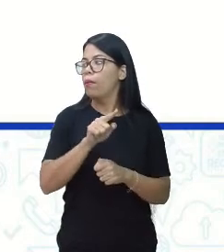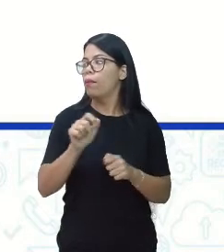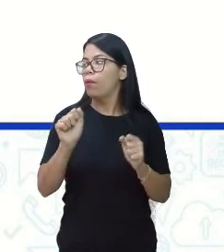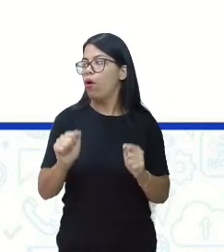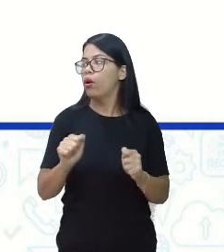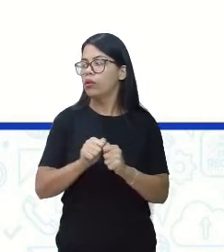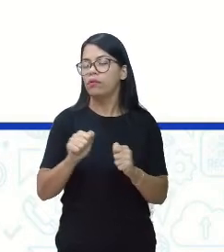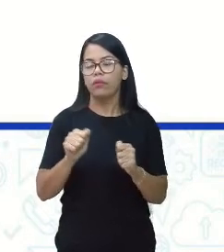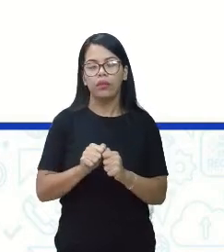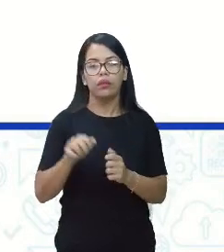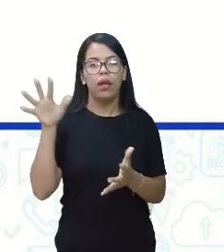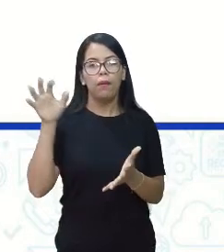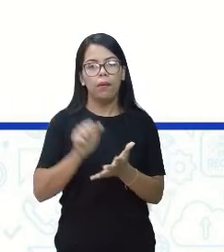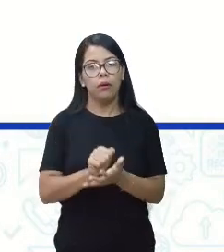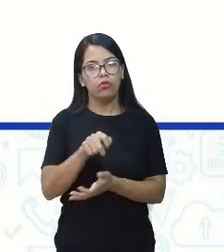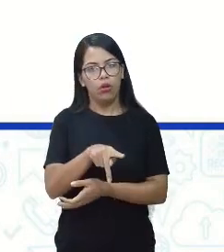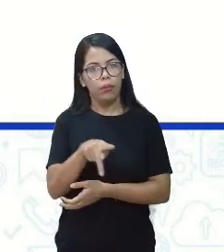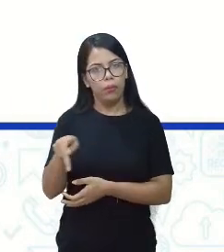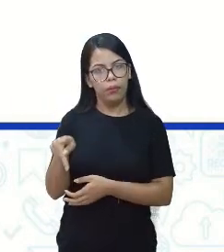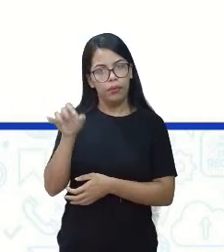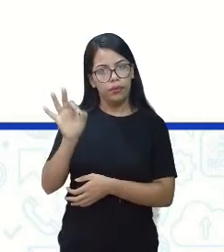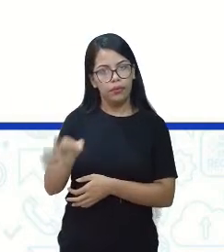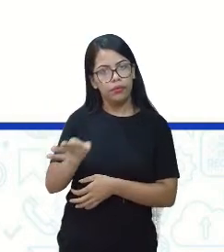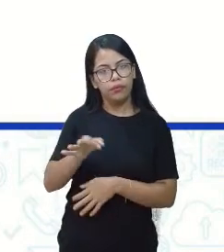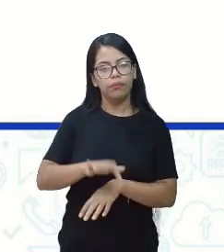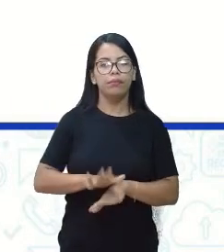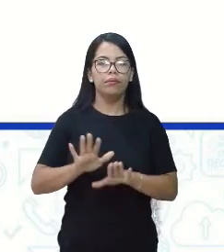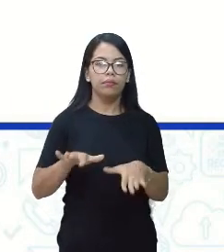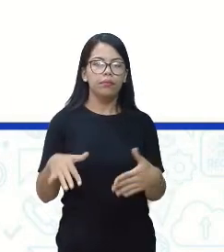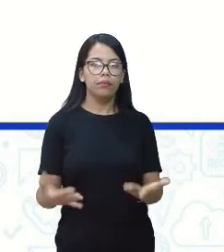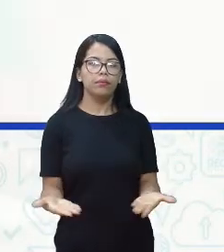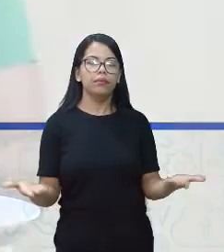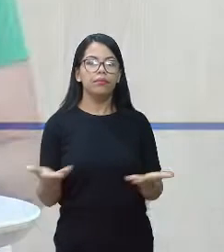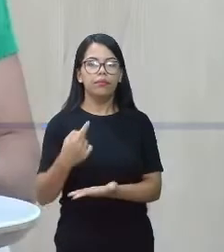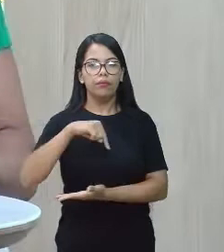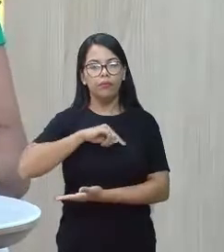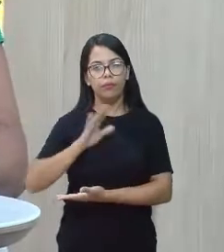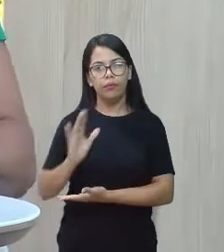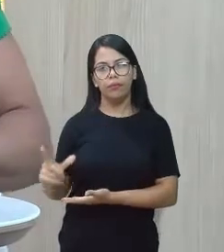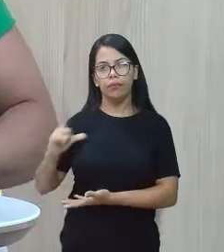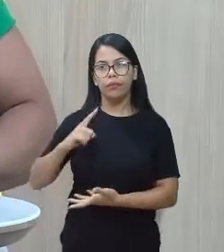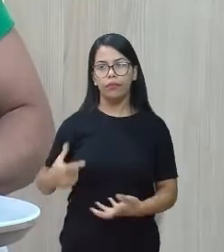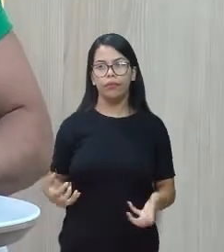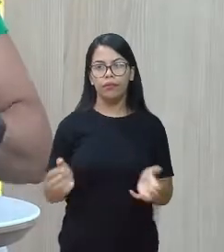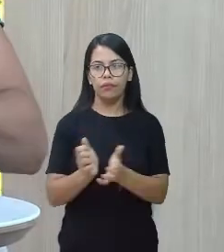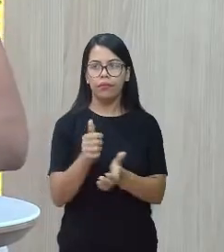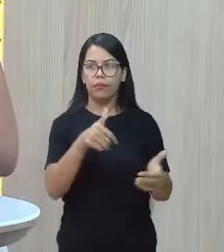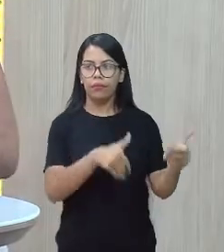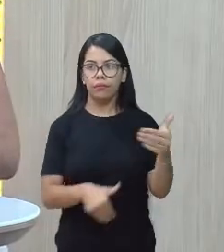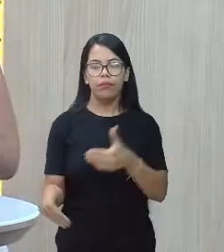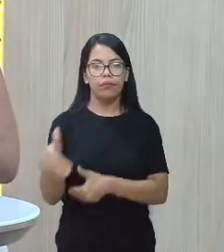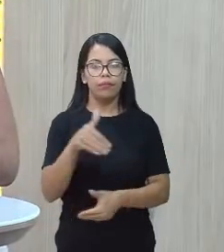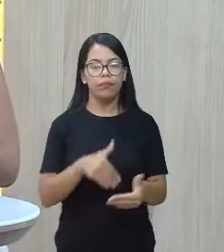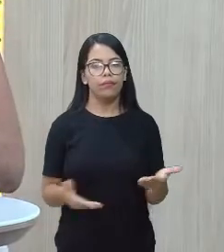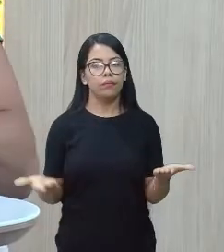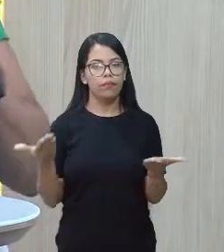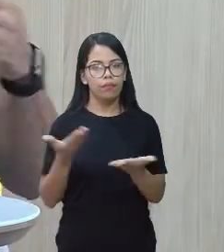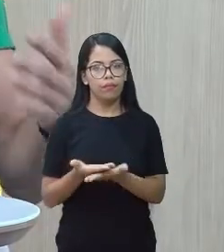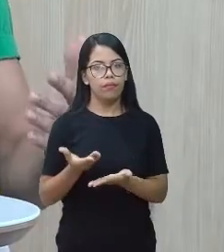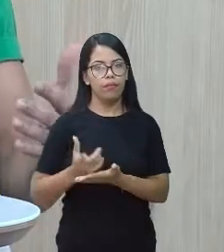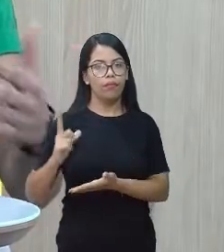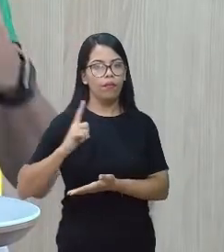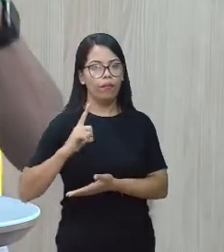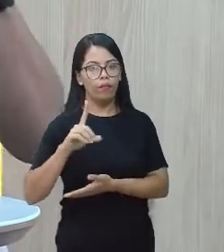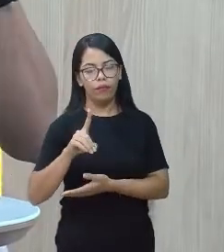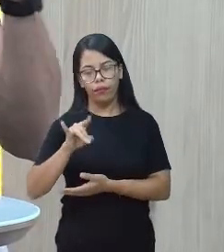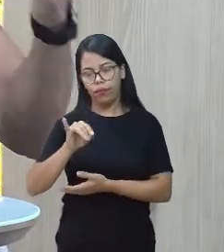o aplicativo, certo? Então, ó, a gente já tem aqui o pessoal participando da aula, já temos aqui o